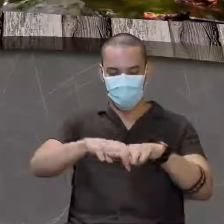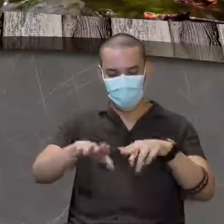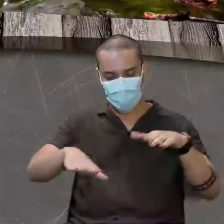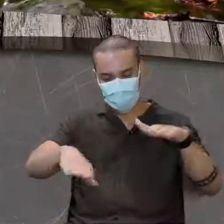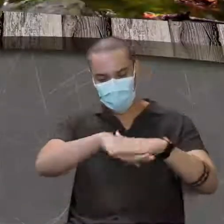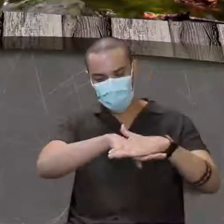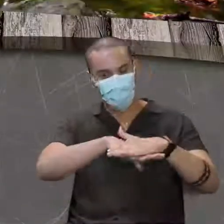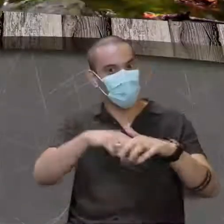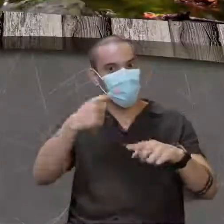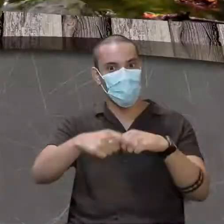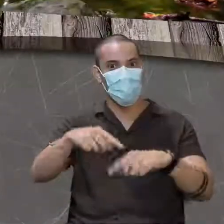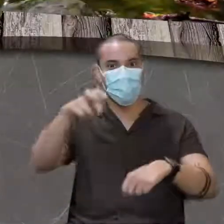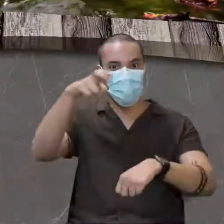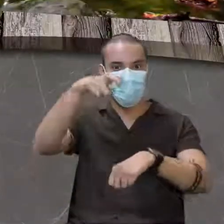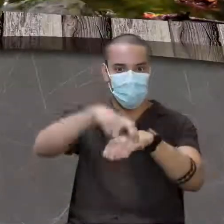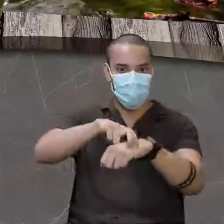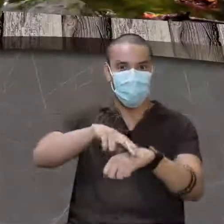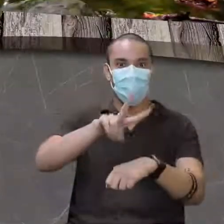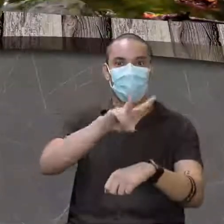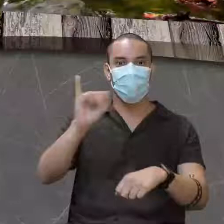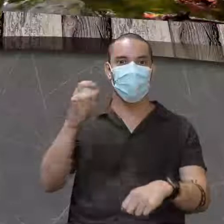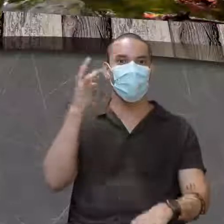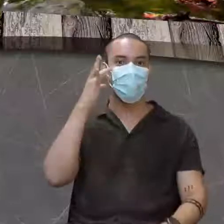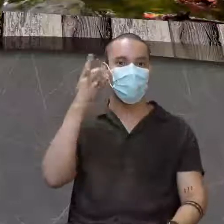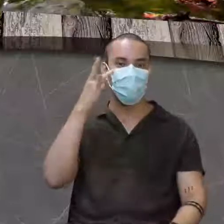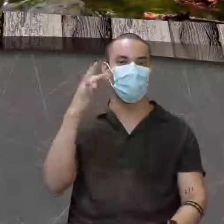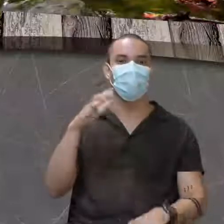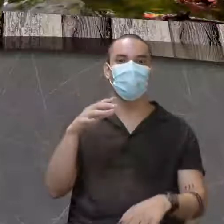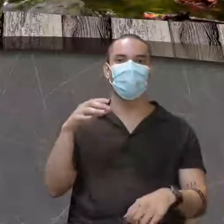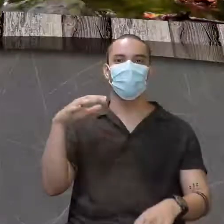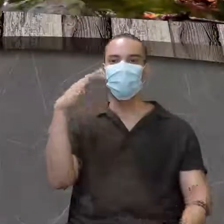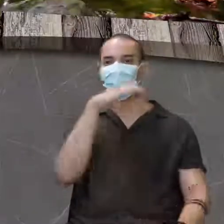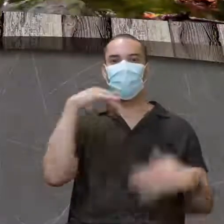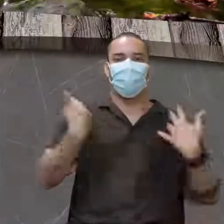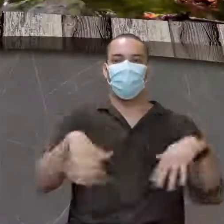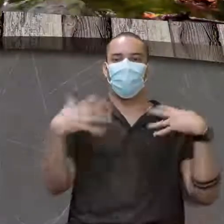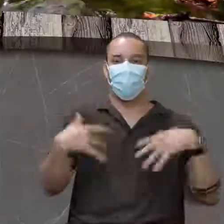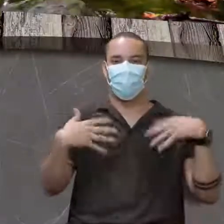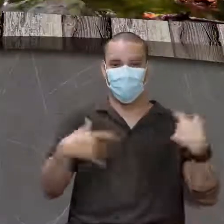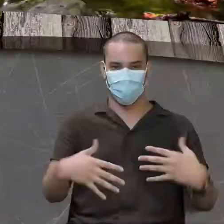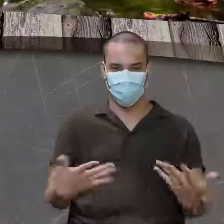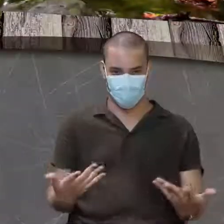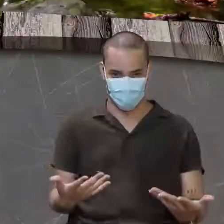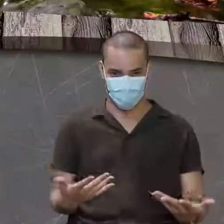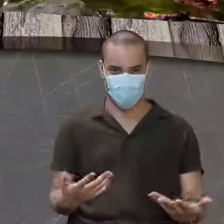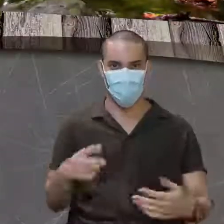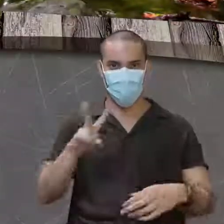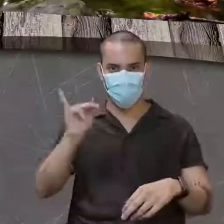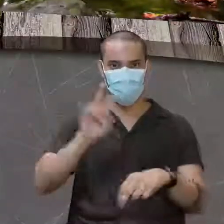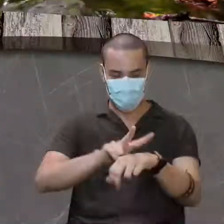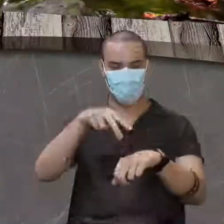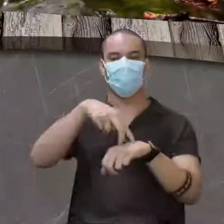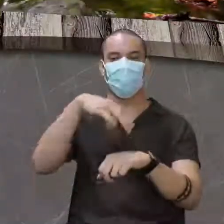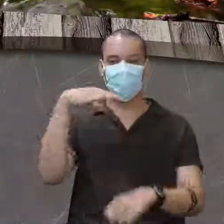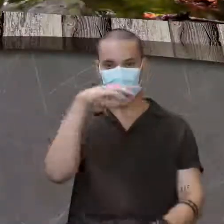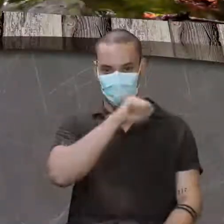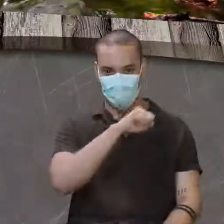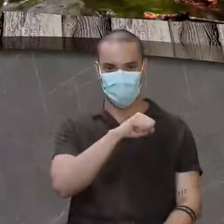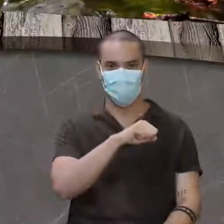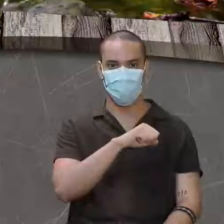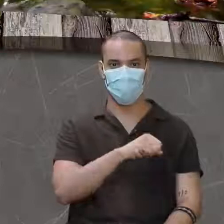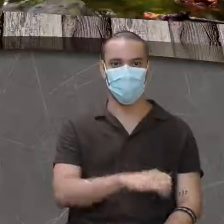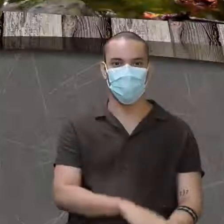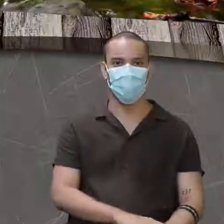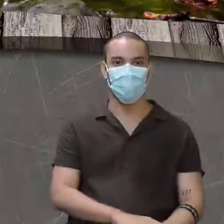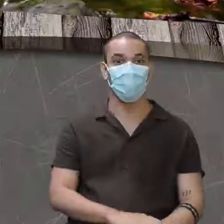alguma coisa, que tu sentar direto, vai queimar. Vai queimar. Mas que tal você vai levantar rapidinho? Mesma coisa